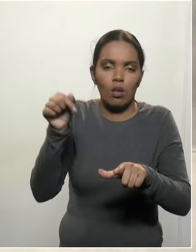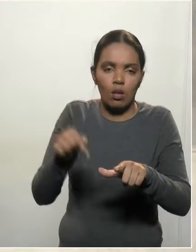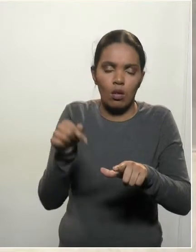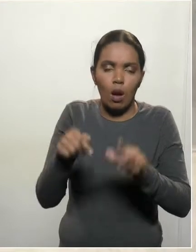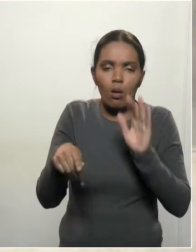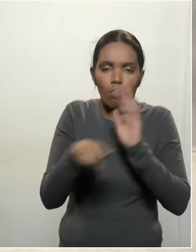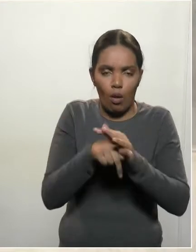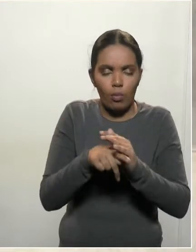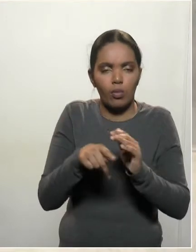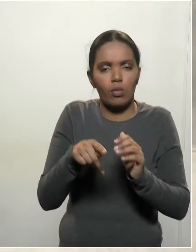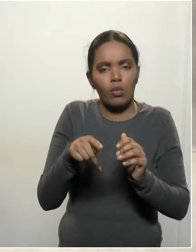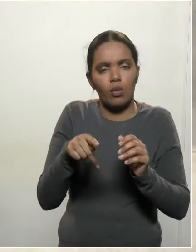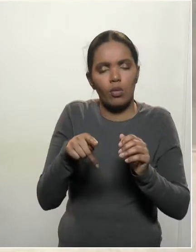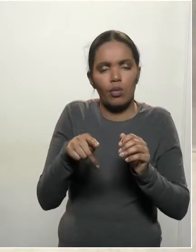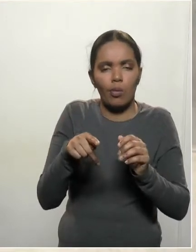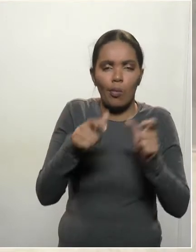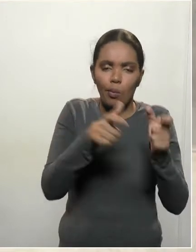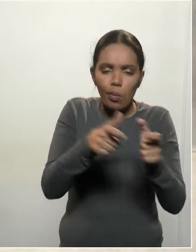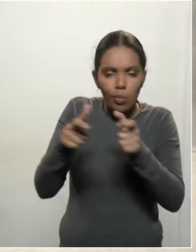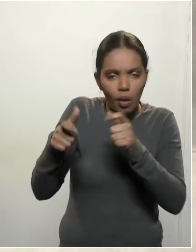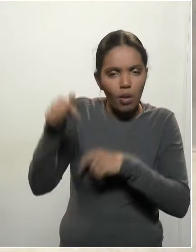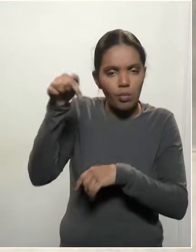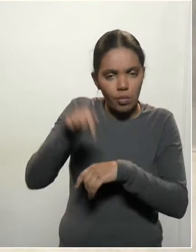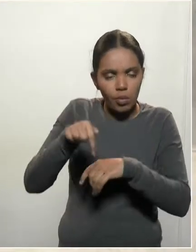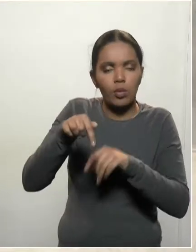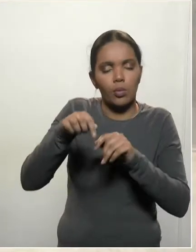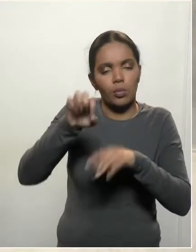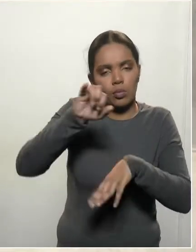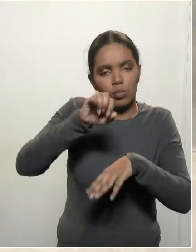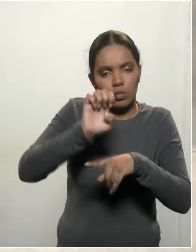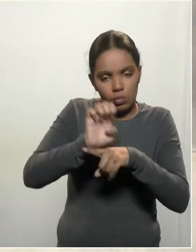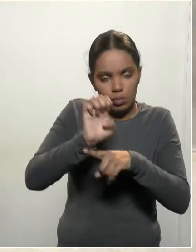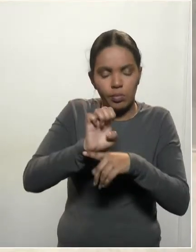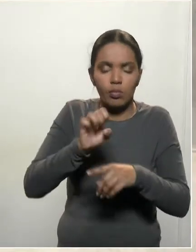no Estado do Paraná, que foi convertido na lei número